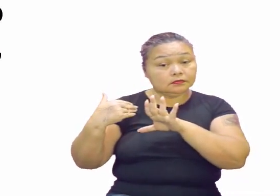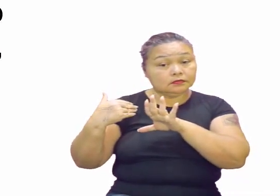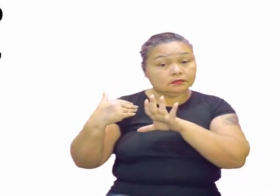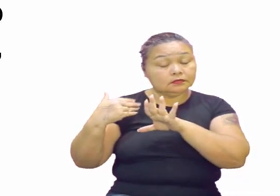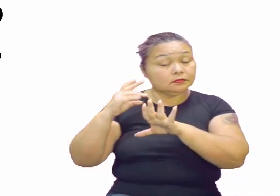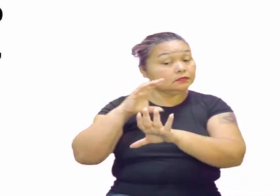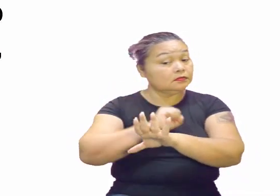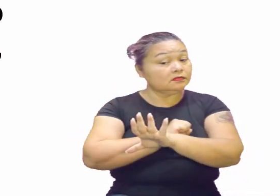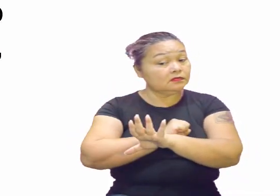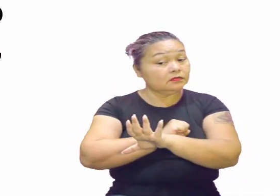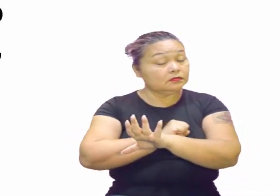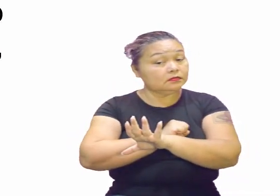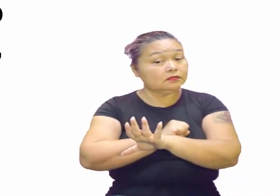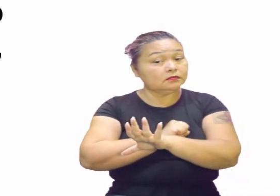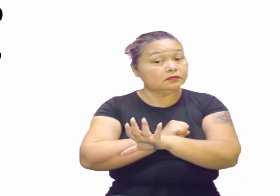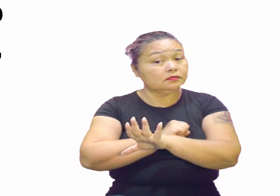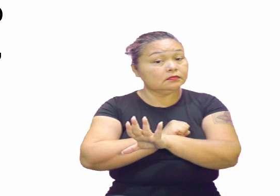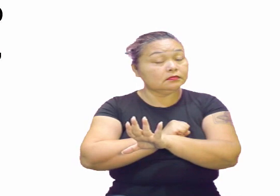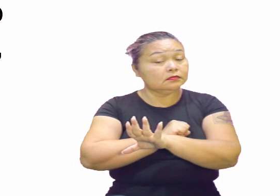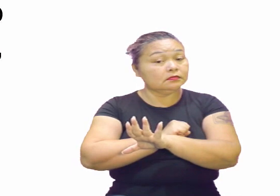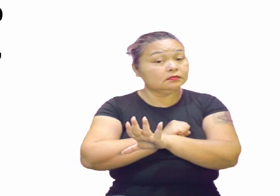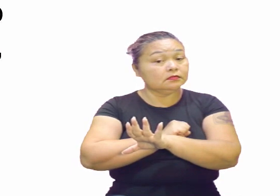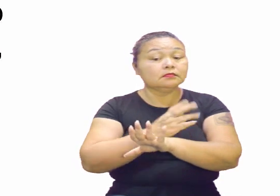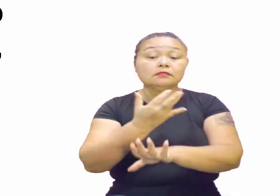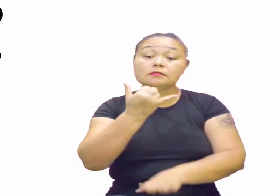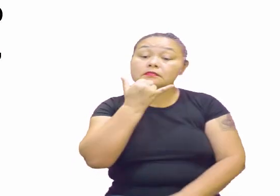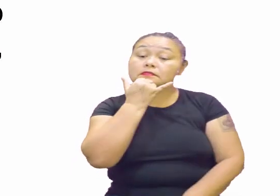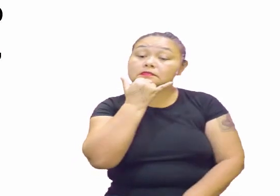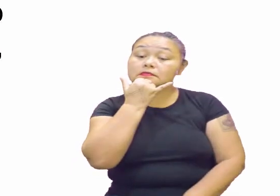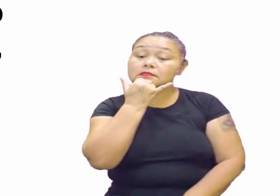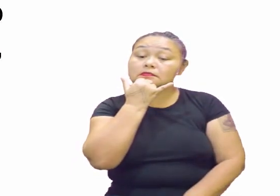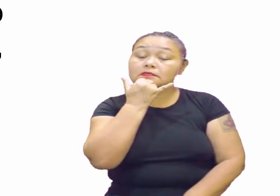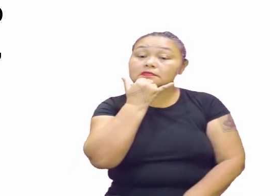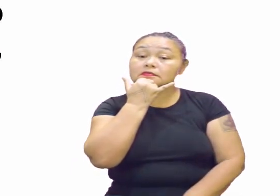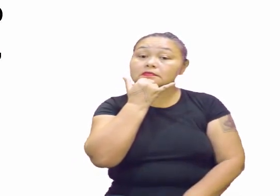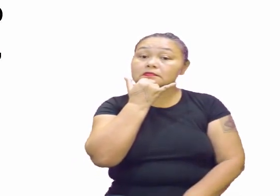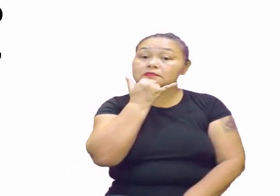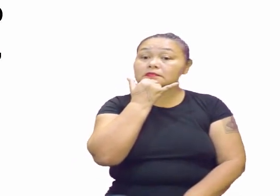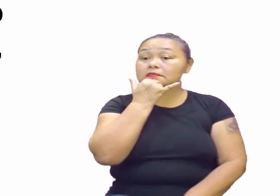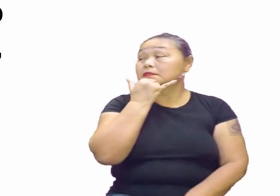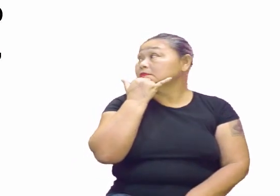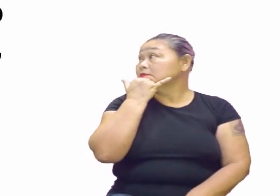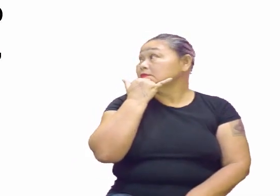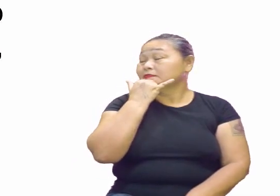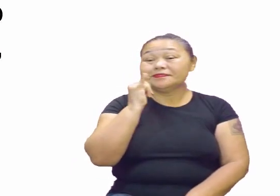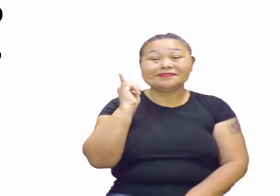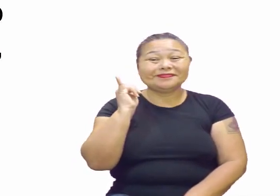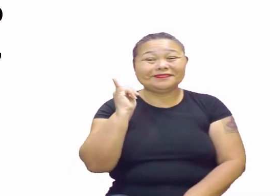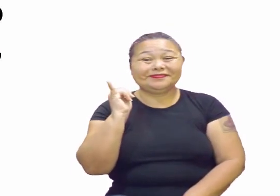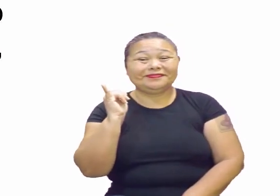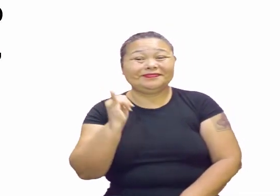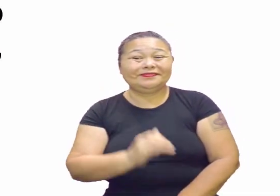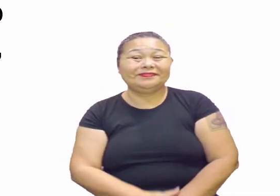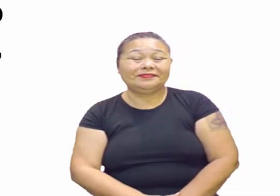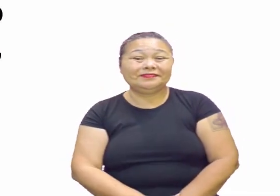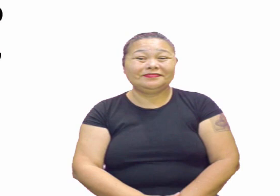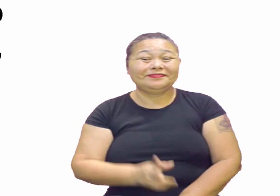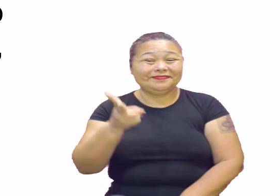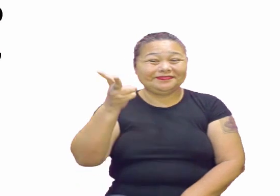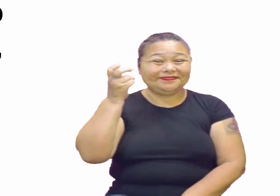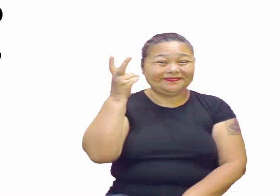o amor por princípio? Não. Perdão. Já fui no final.